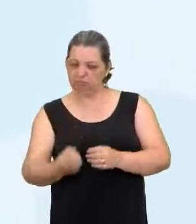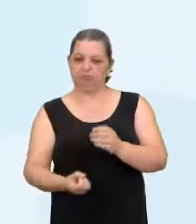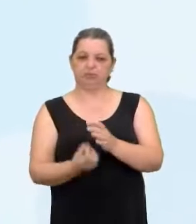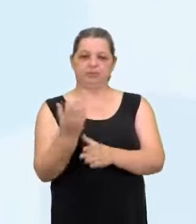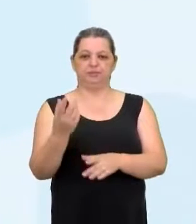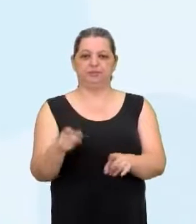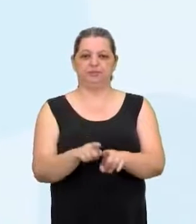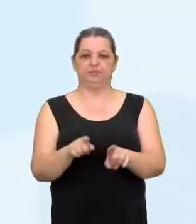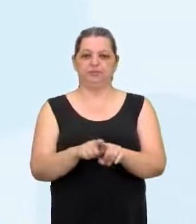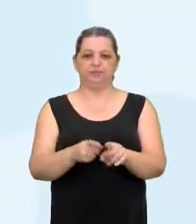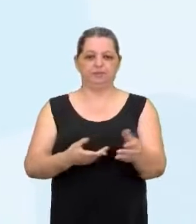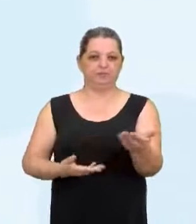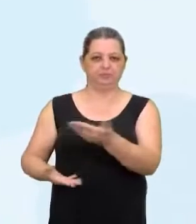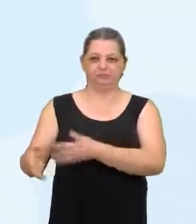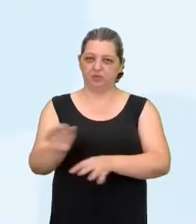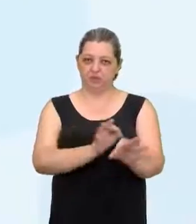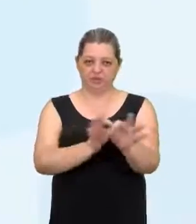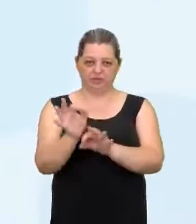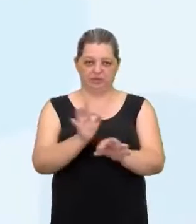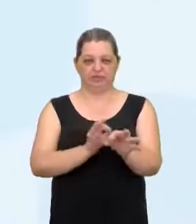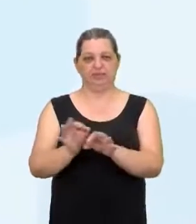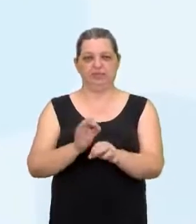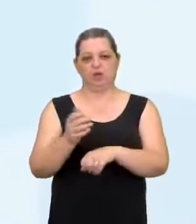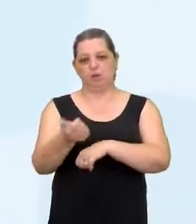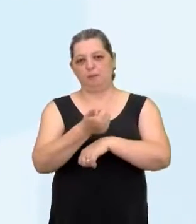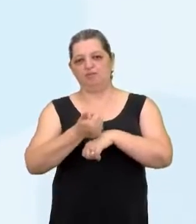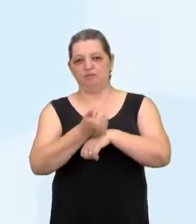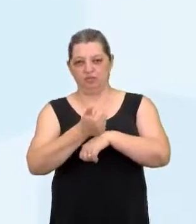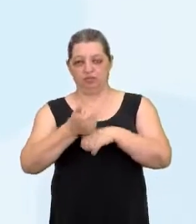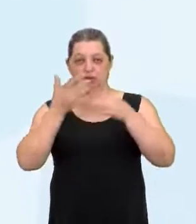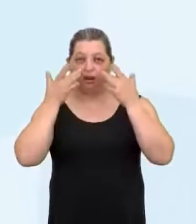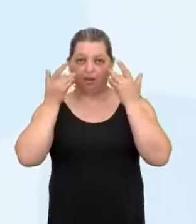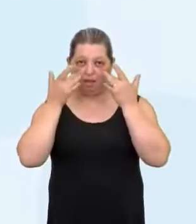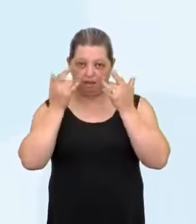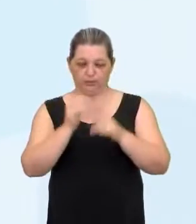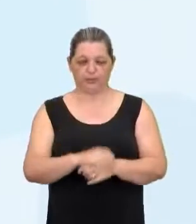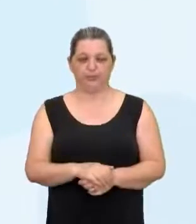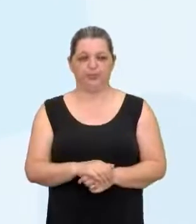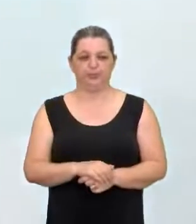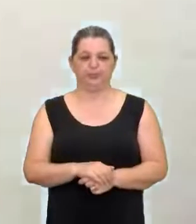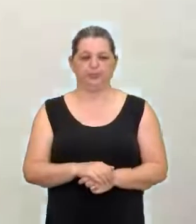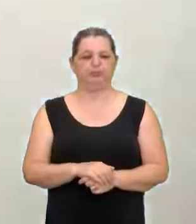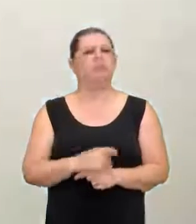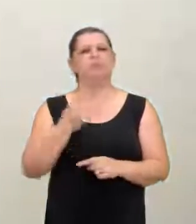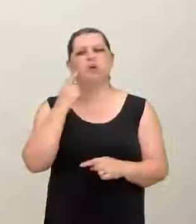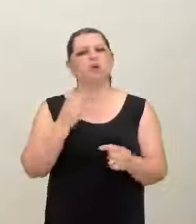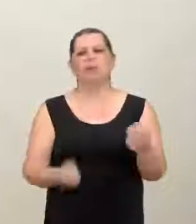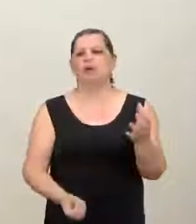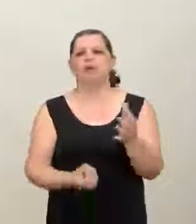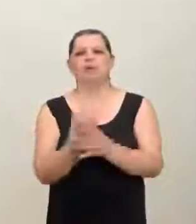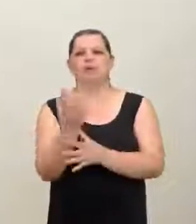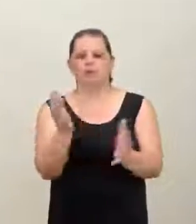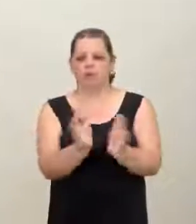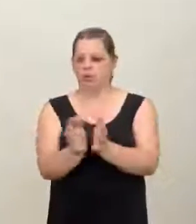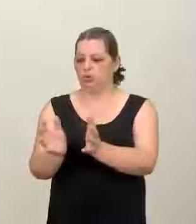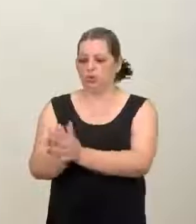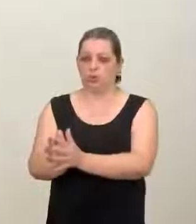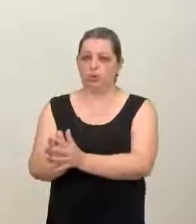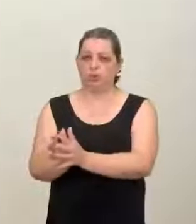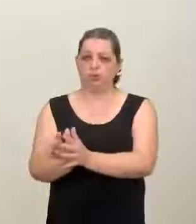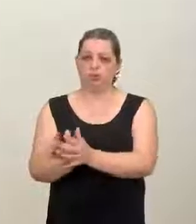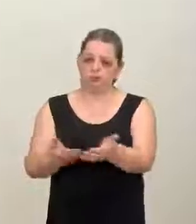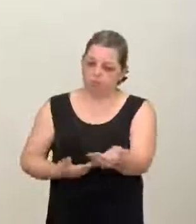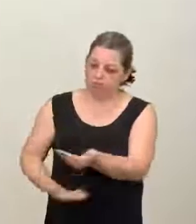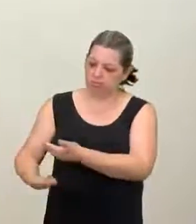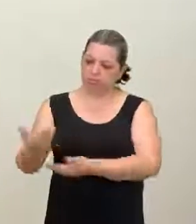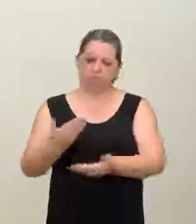divulgação, circulação e organização da atuação profissional em teatro. Essa questão aí da criação coletiva e colaborativa é bem interessante, porque muitas vezes